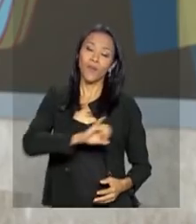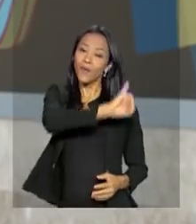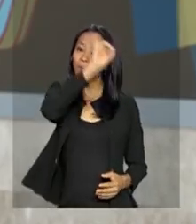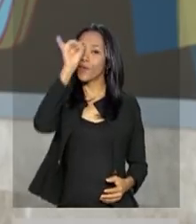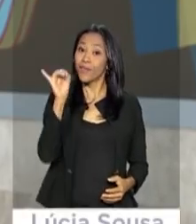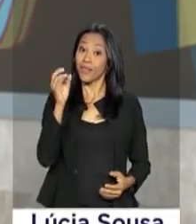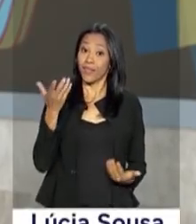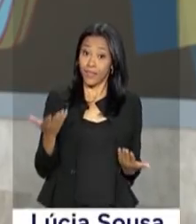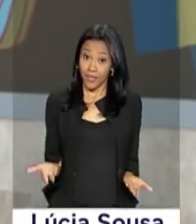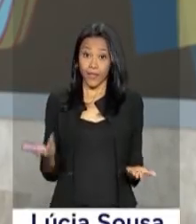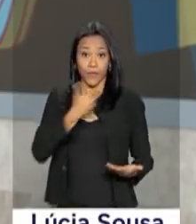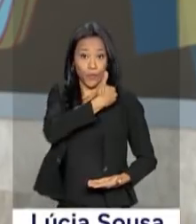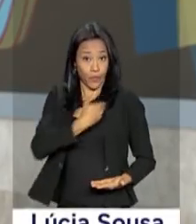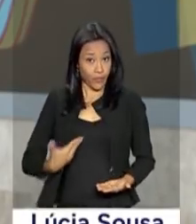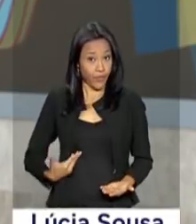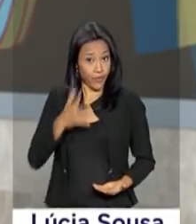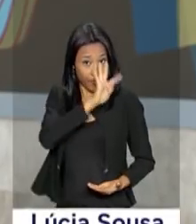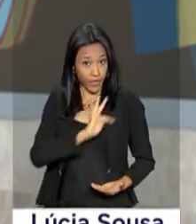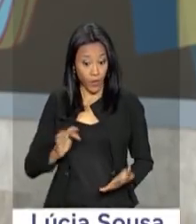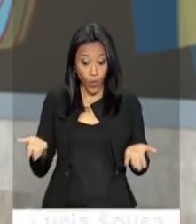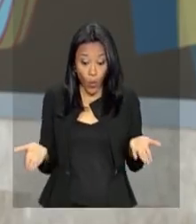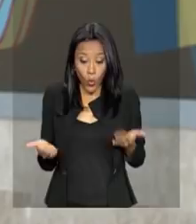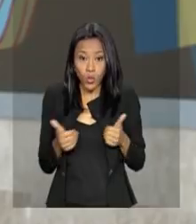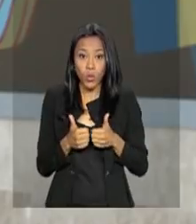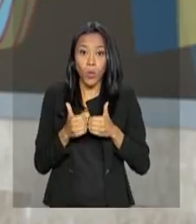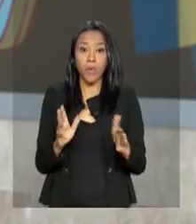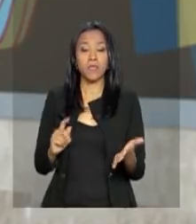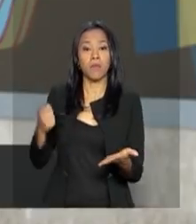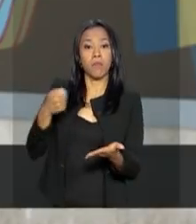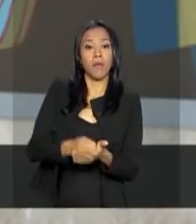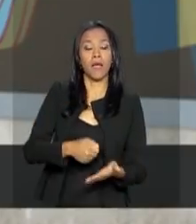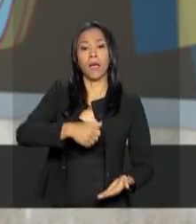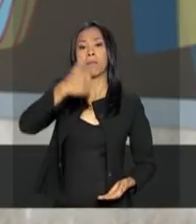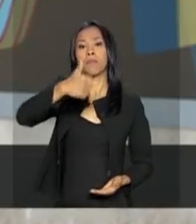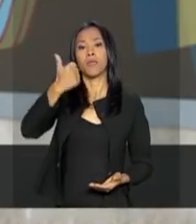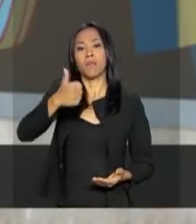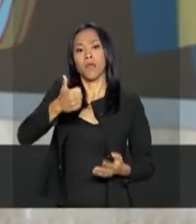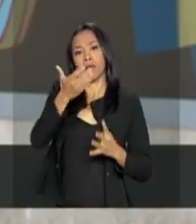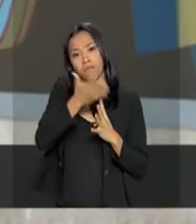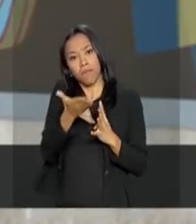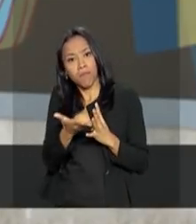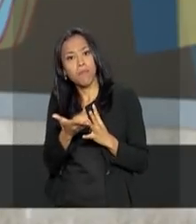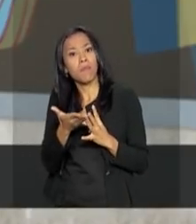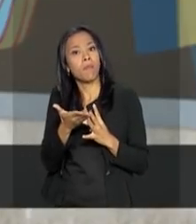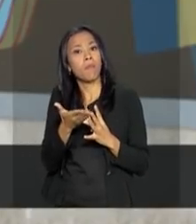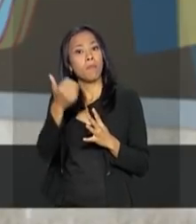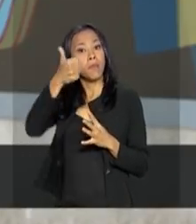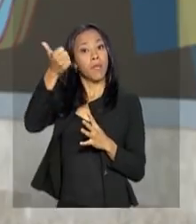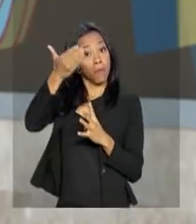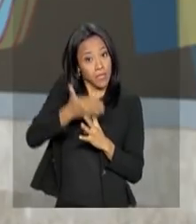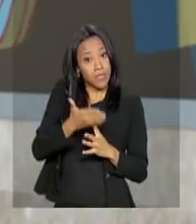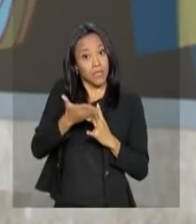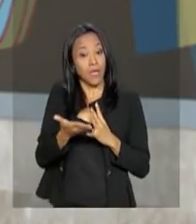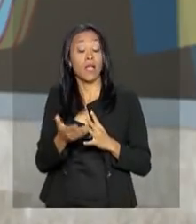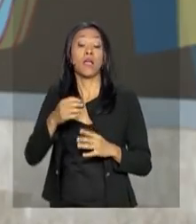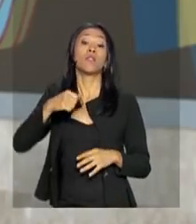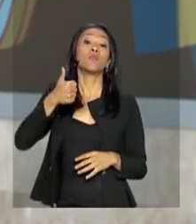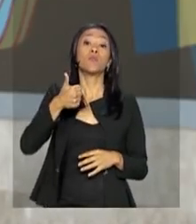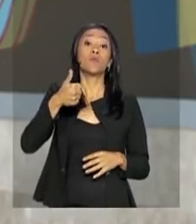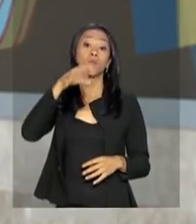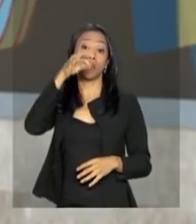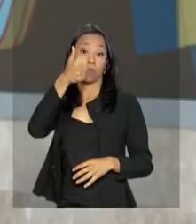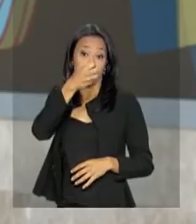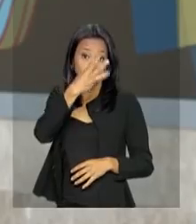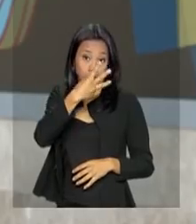Olá, o governo federal começa a pagar hoje a primeira parcela do 13º salário dos aposentados e pensionistas